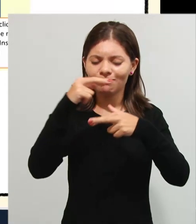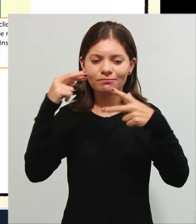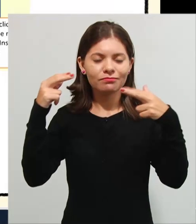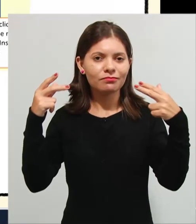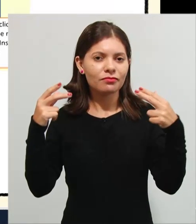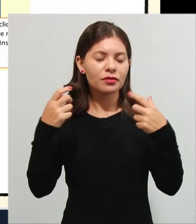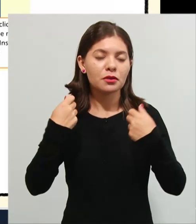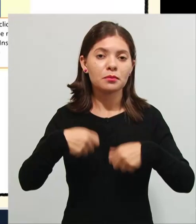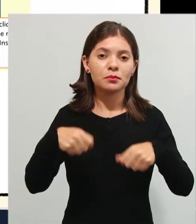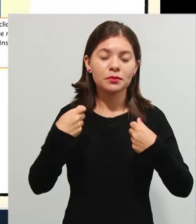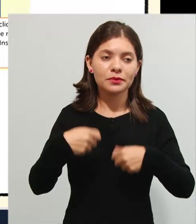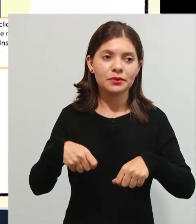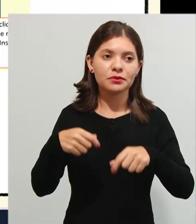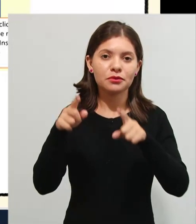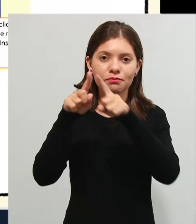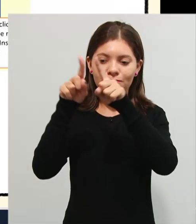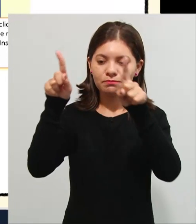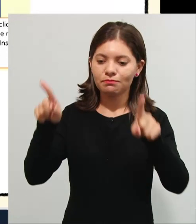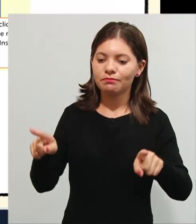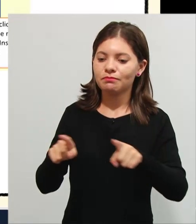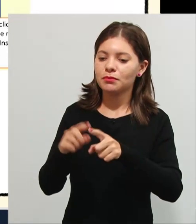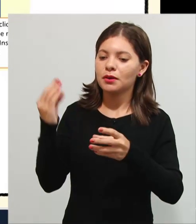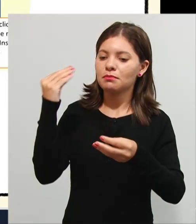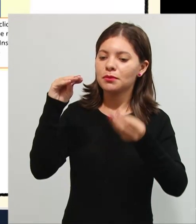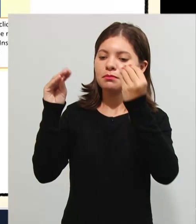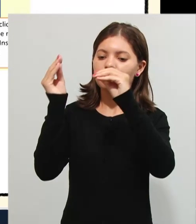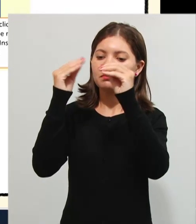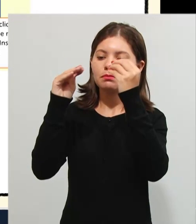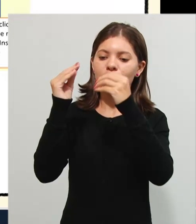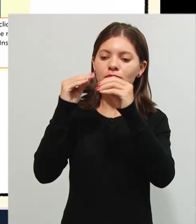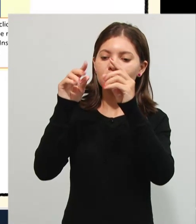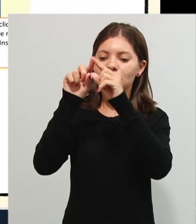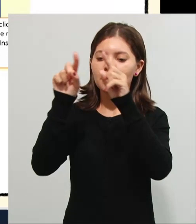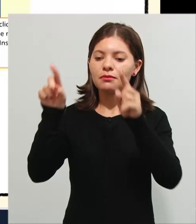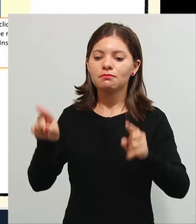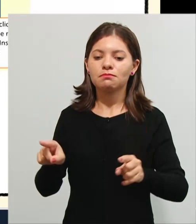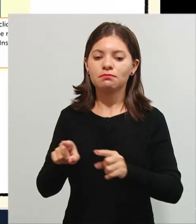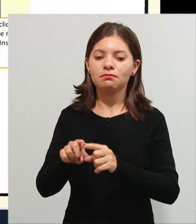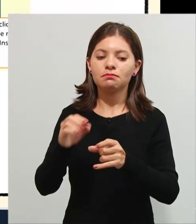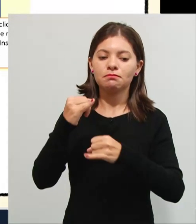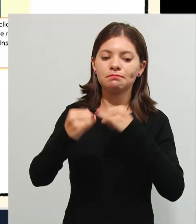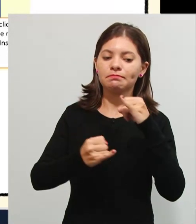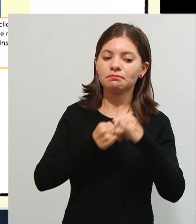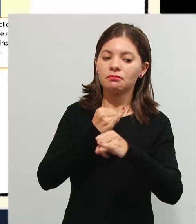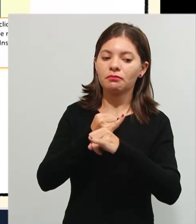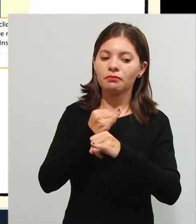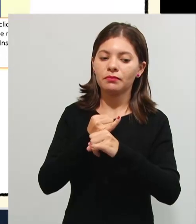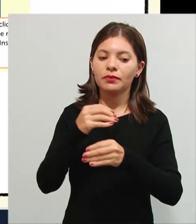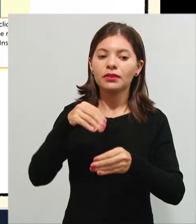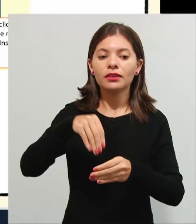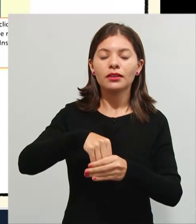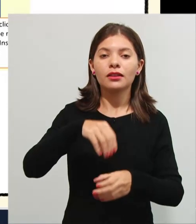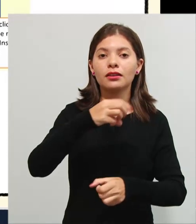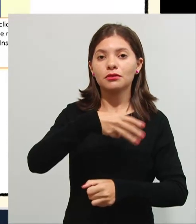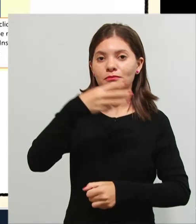Art. Existem uma série de possibilidades para que nós possamos estar